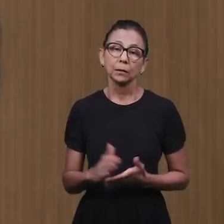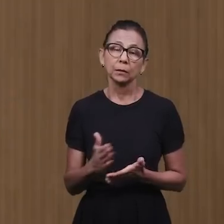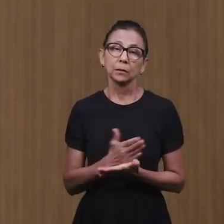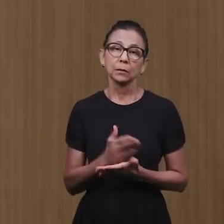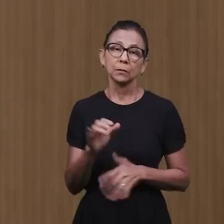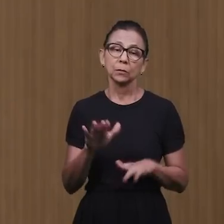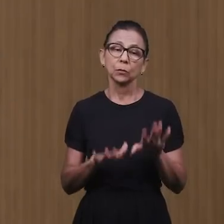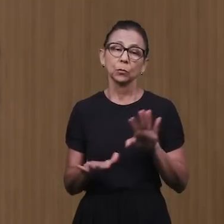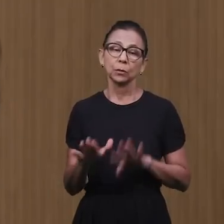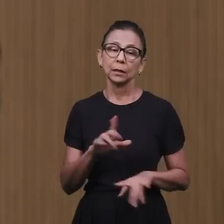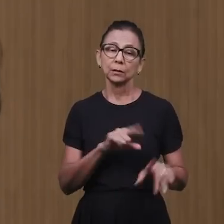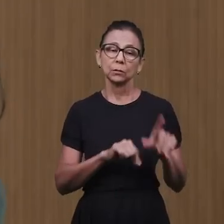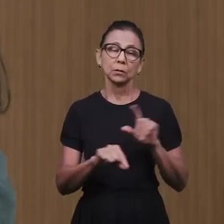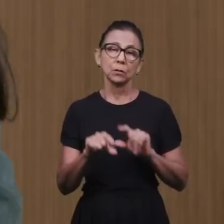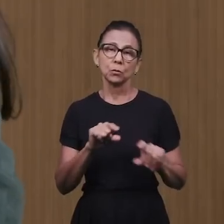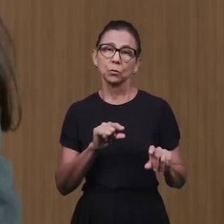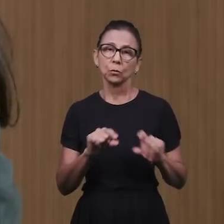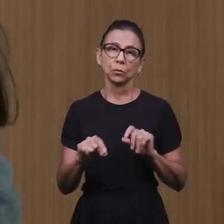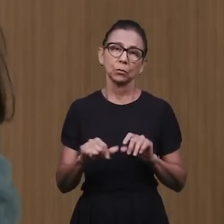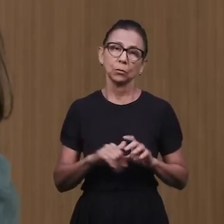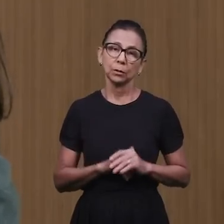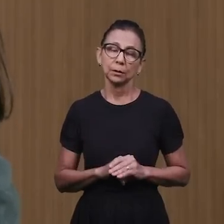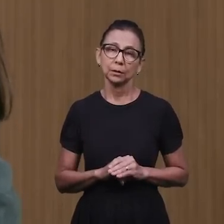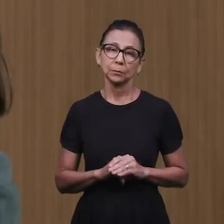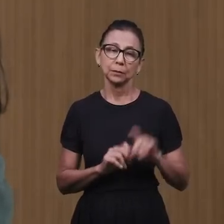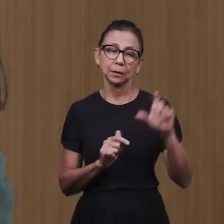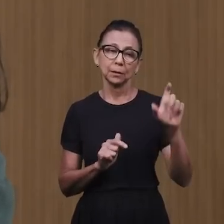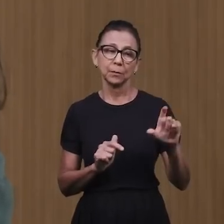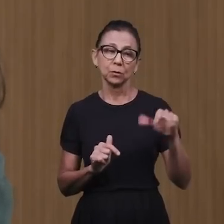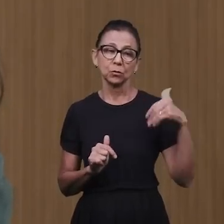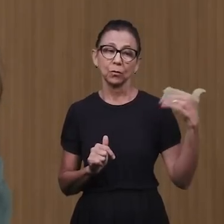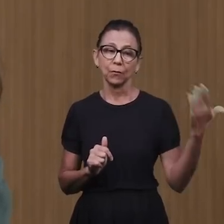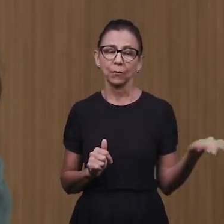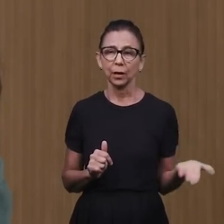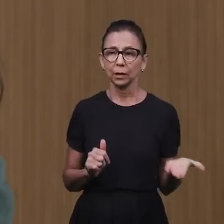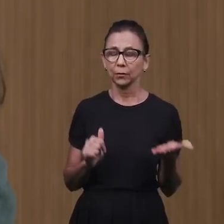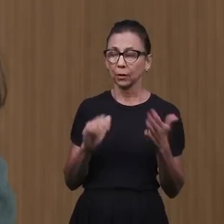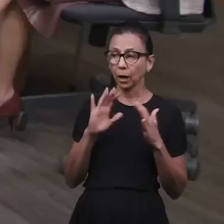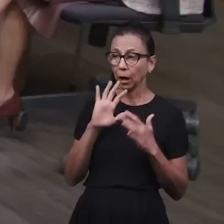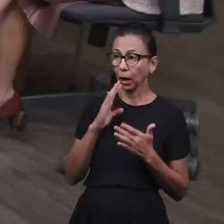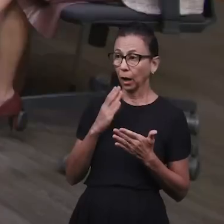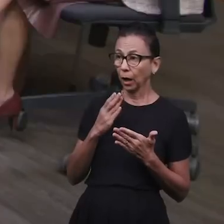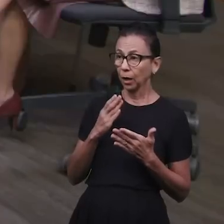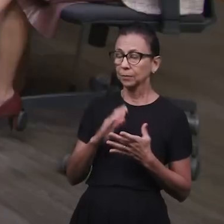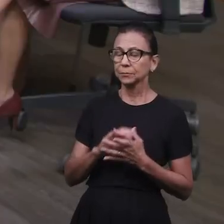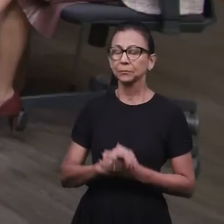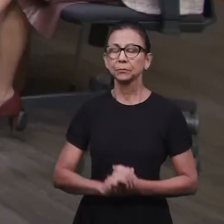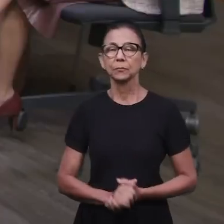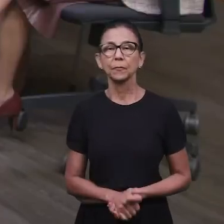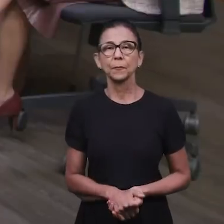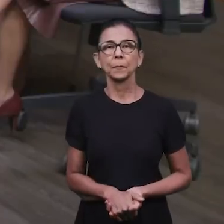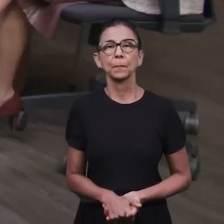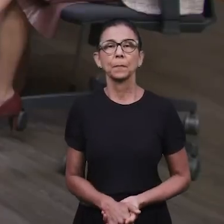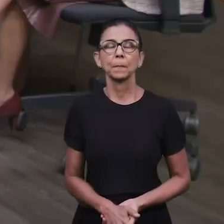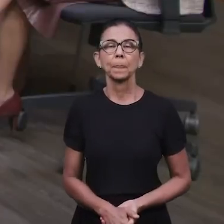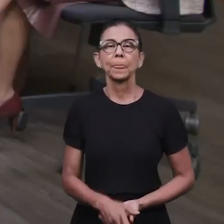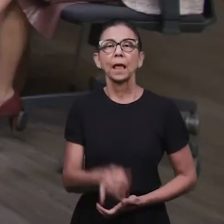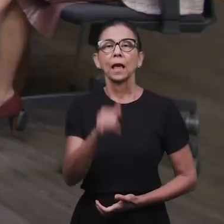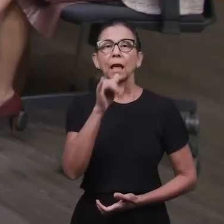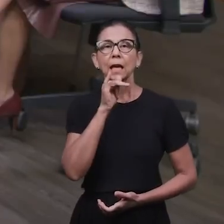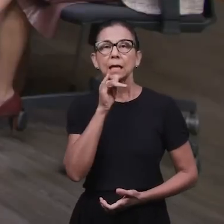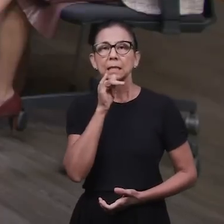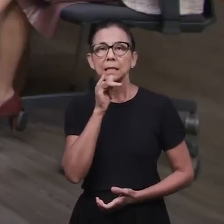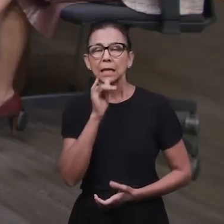não convém a outro, ou vice-versa? Isso é possível? Olha, antes